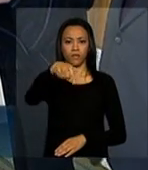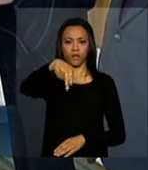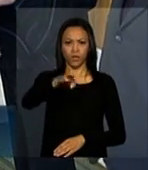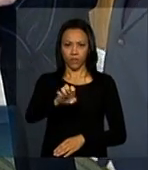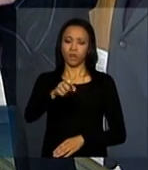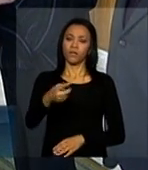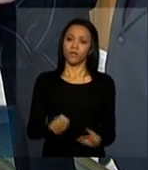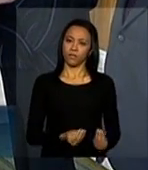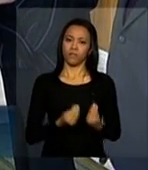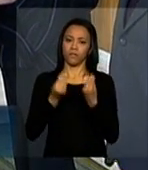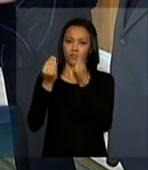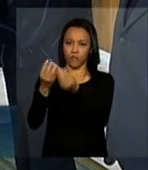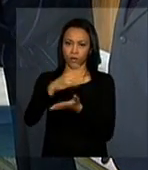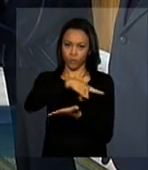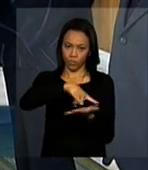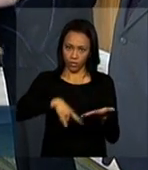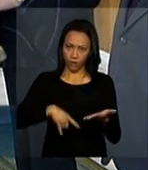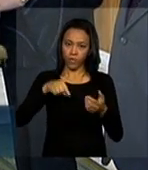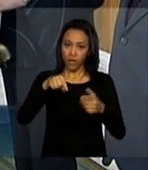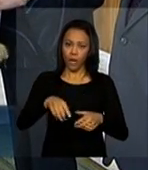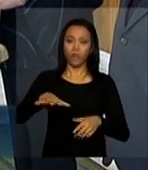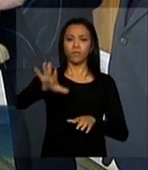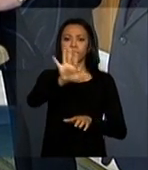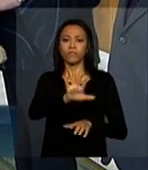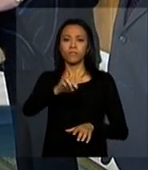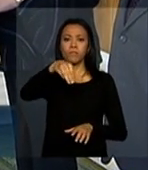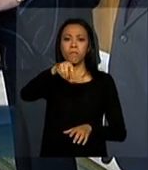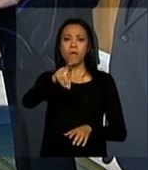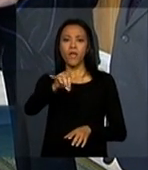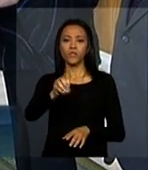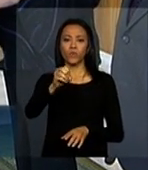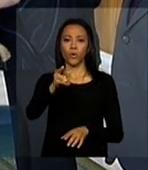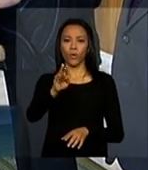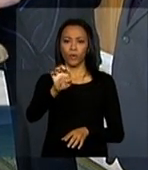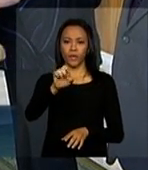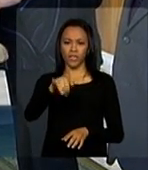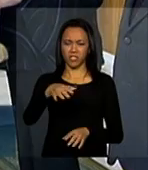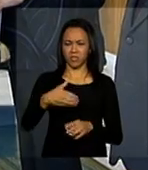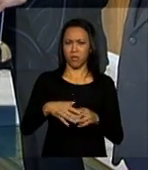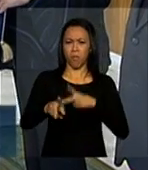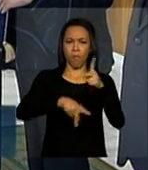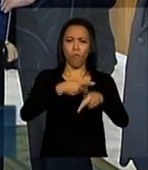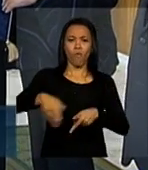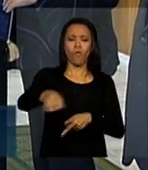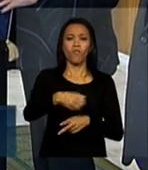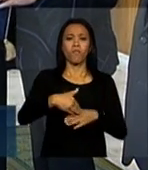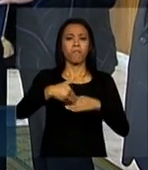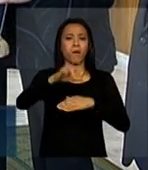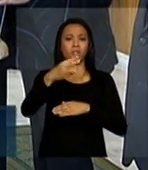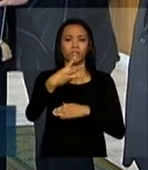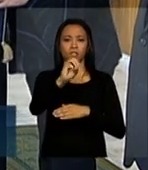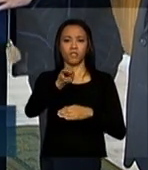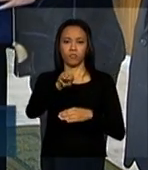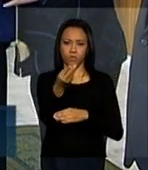O Iraque, que é um país do Médio Oriente, com uma população de mais de 30 milhões de habitantes.